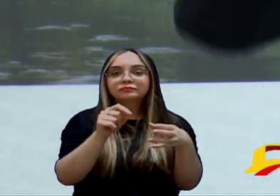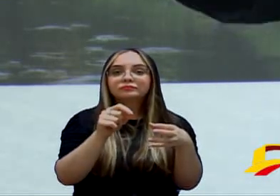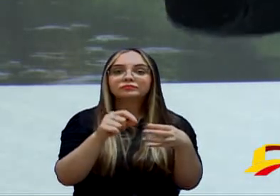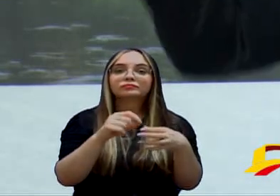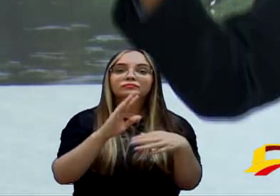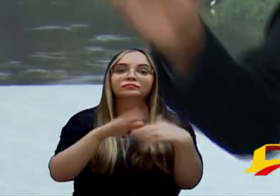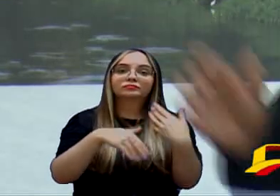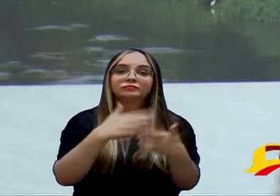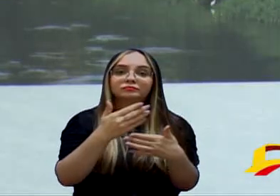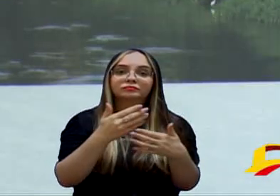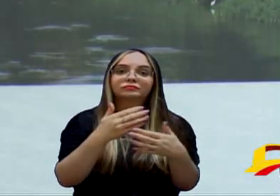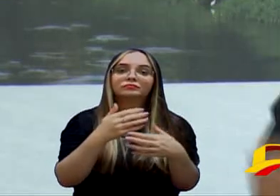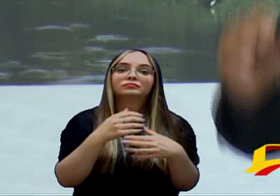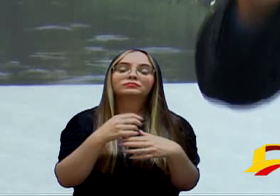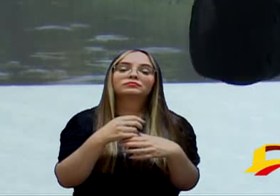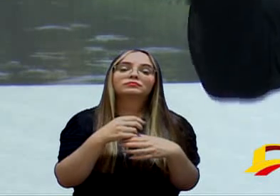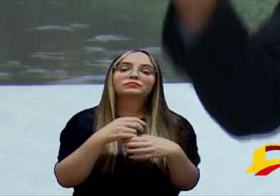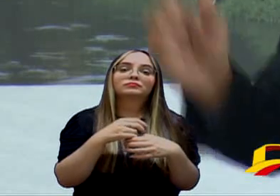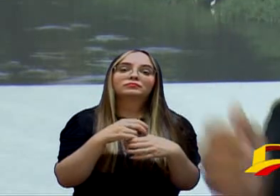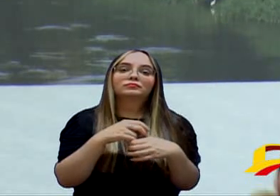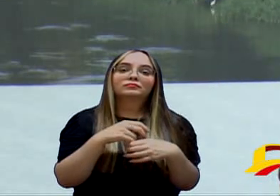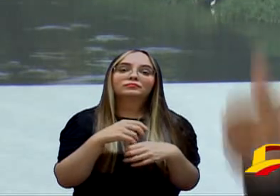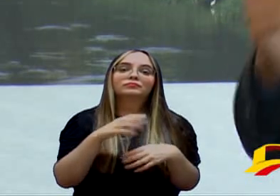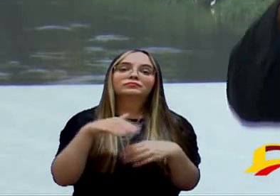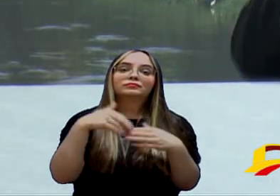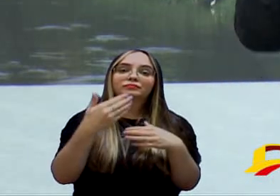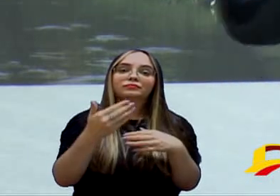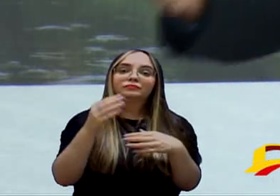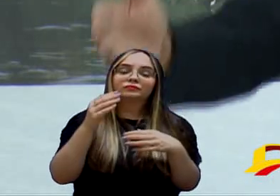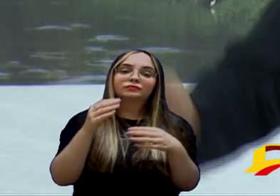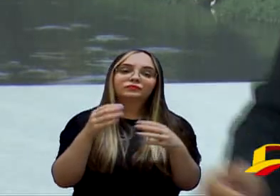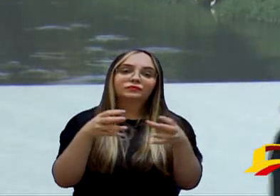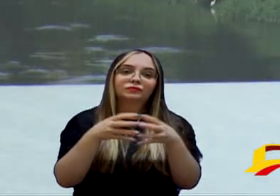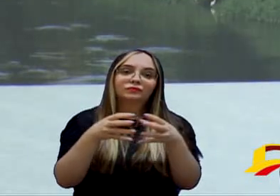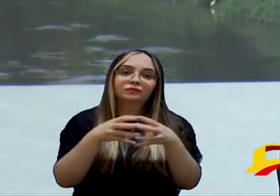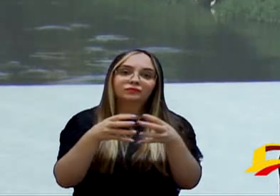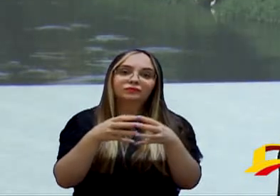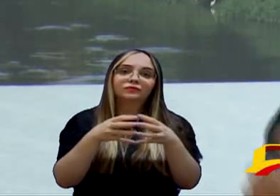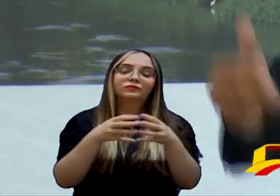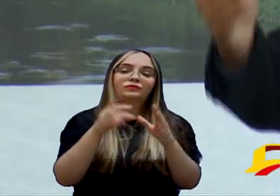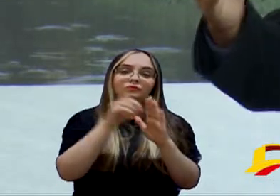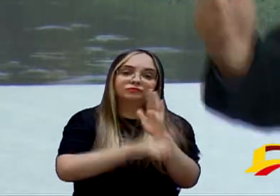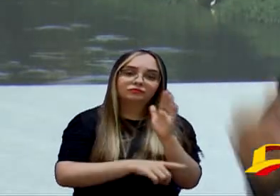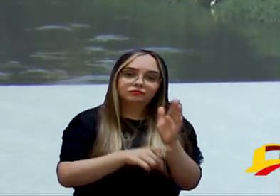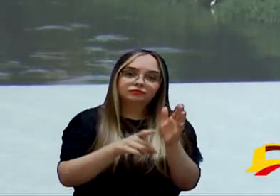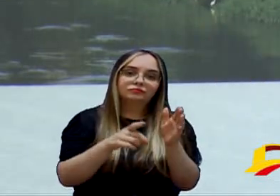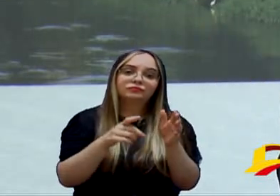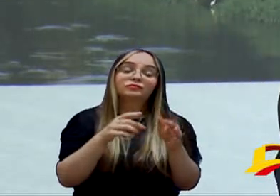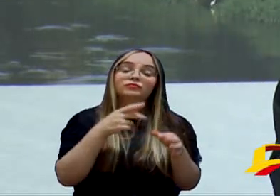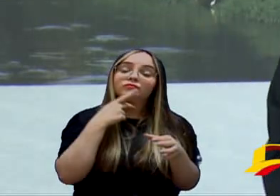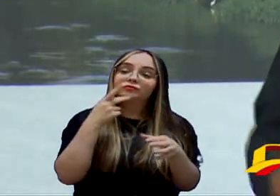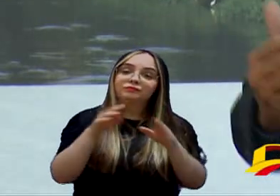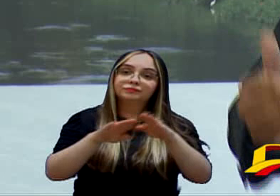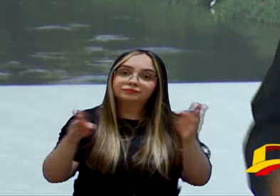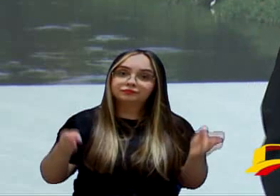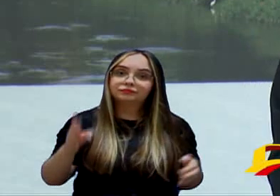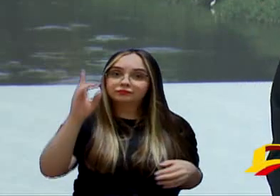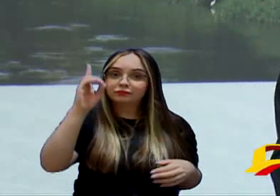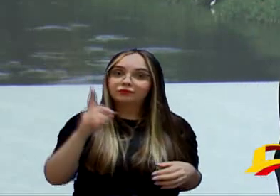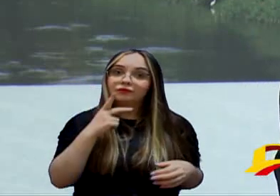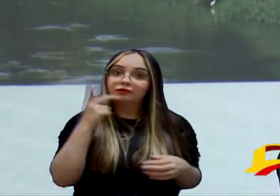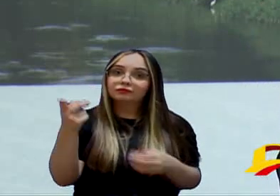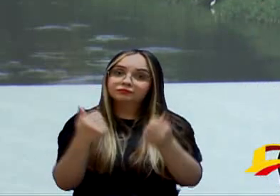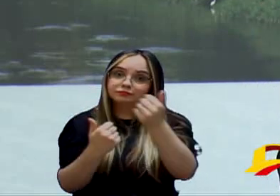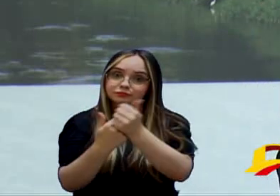ampla defesa amba defesa direito contraditório sugeriu a mesa diretora que essa